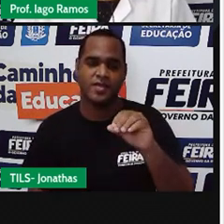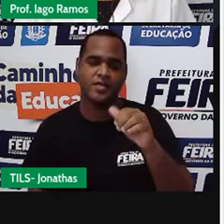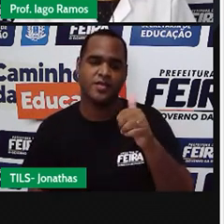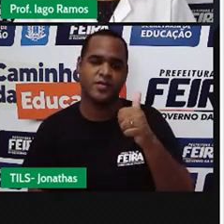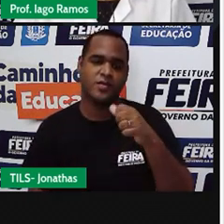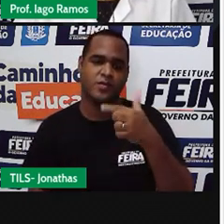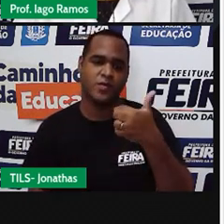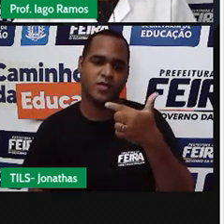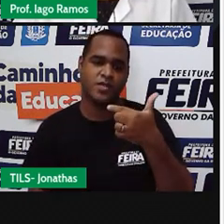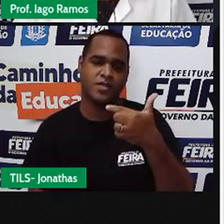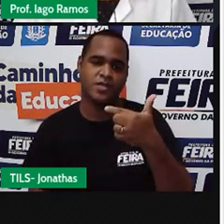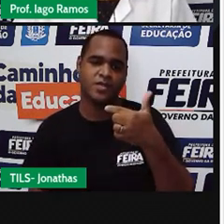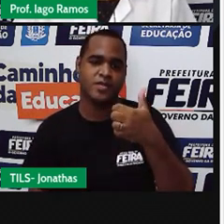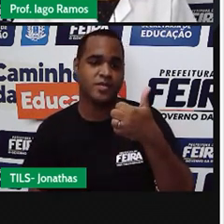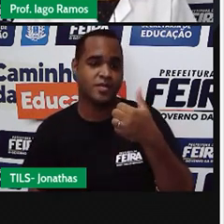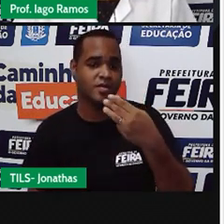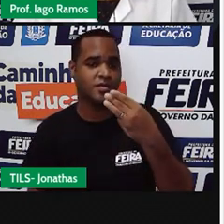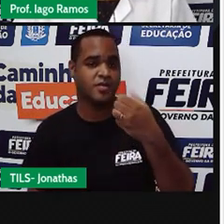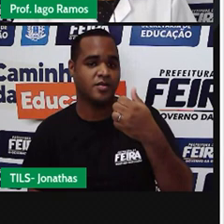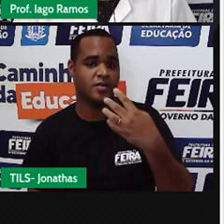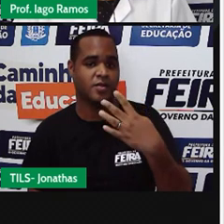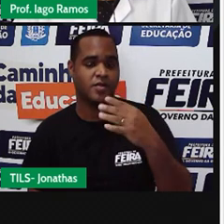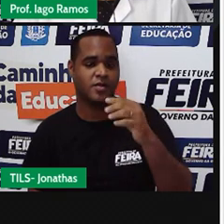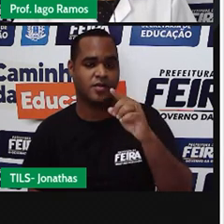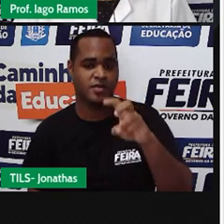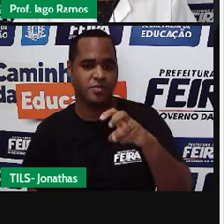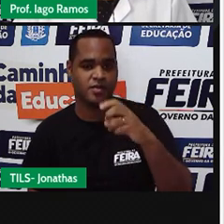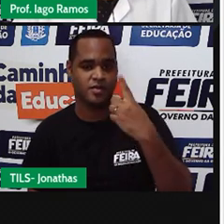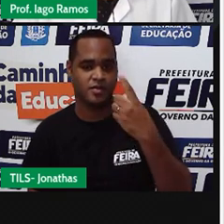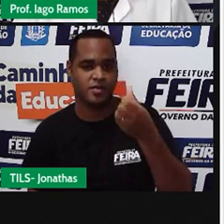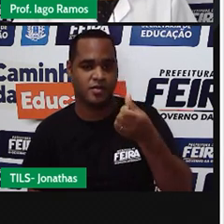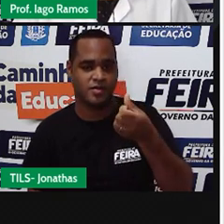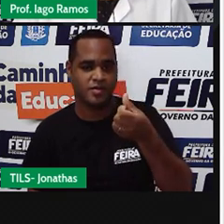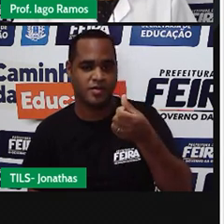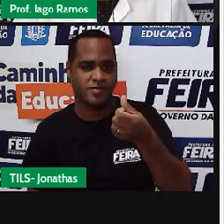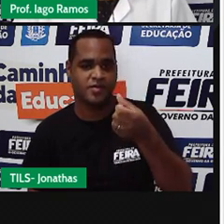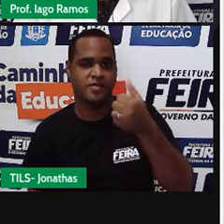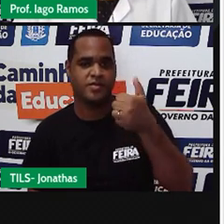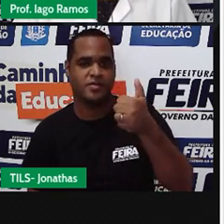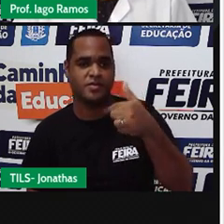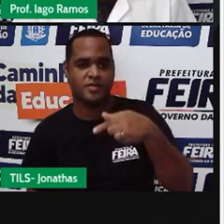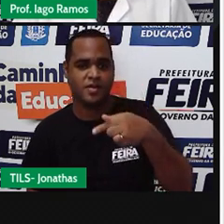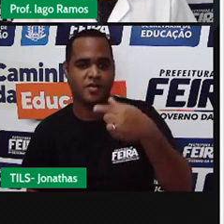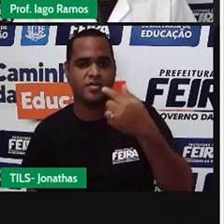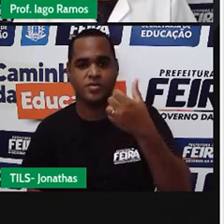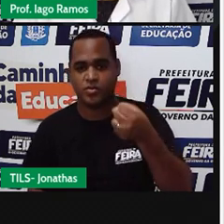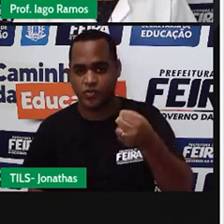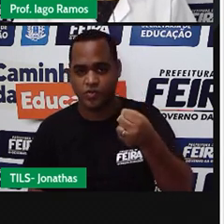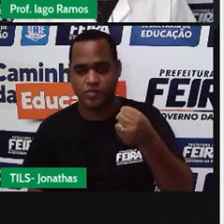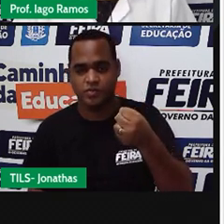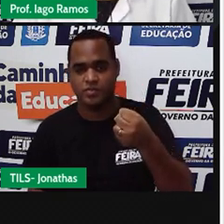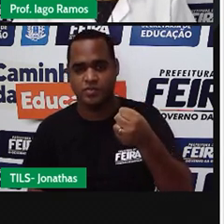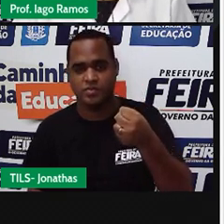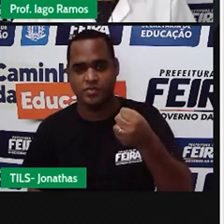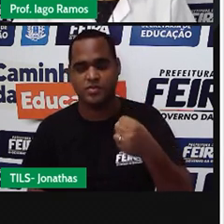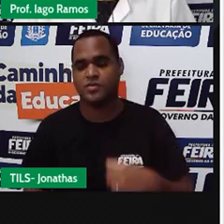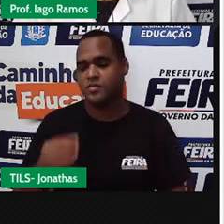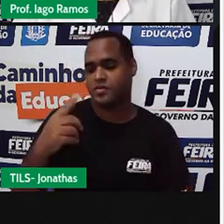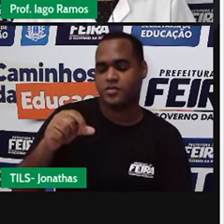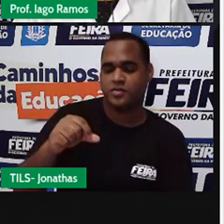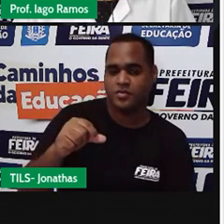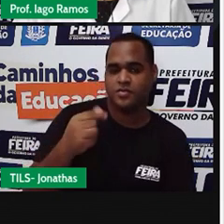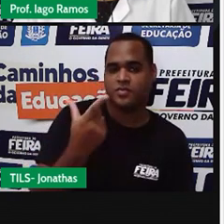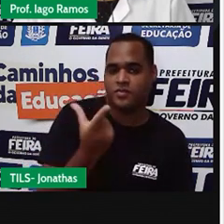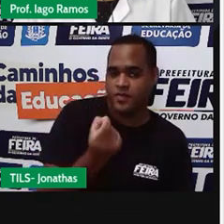11 12 13 14 15 16 17 18 19